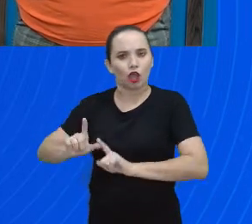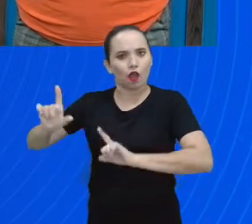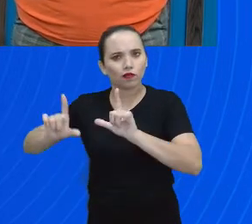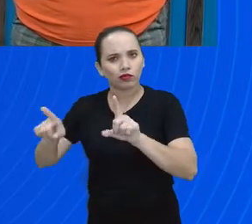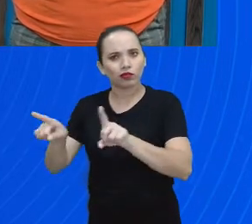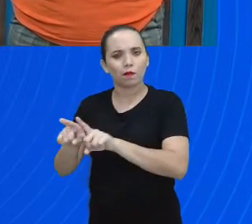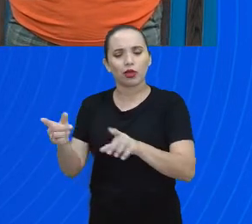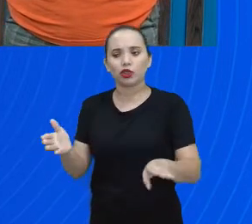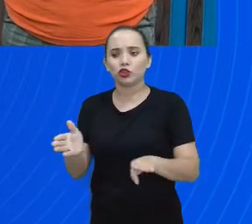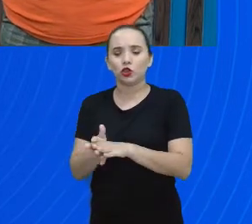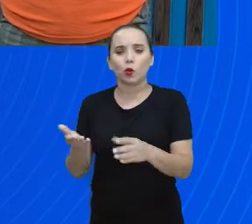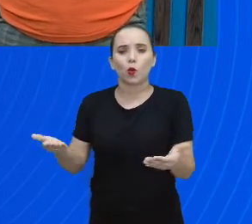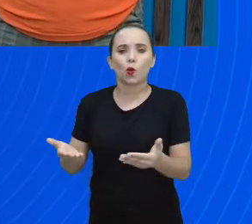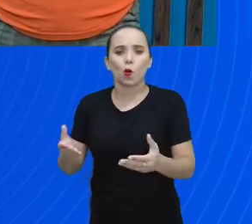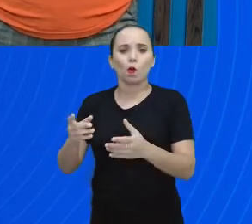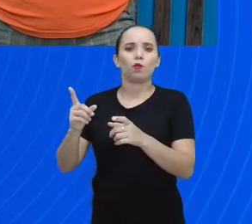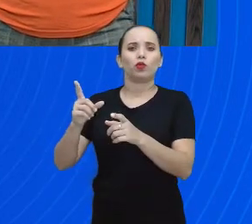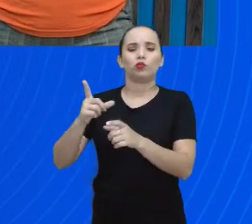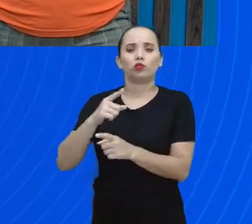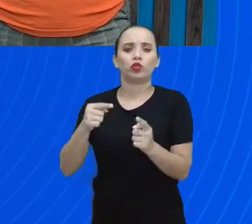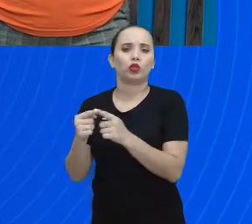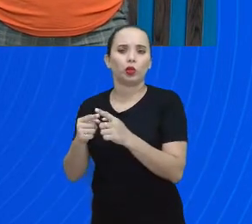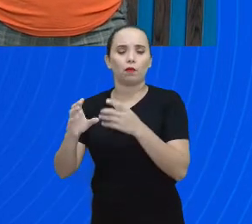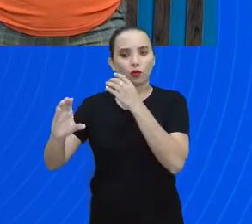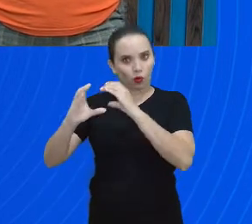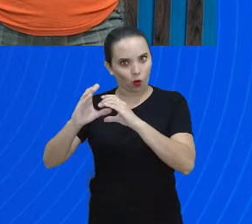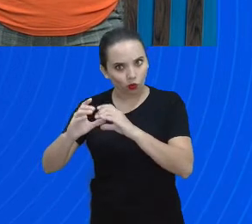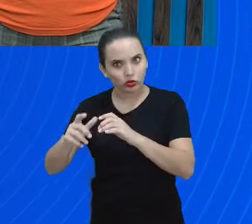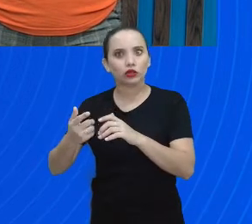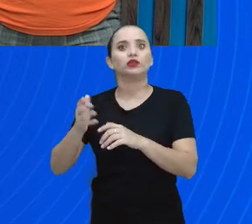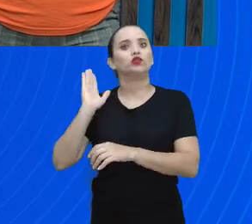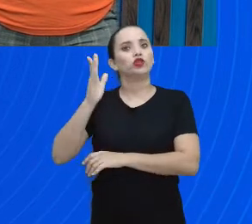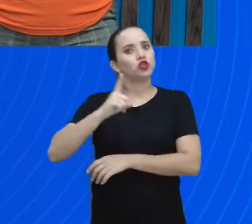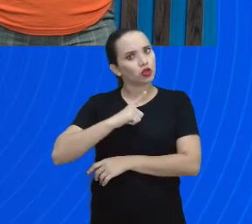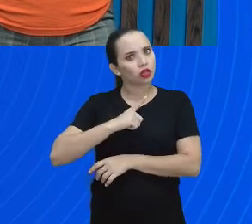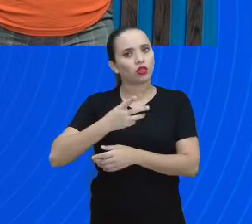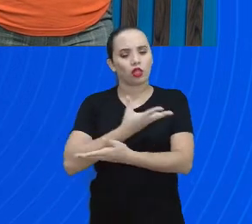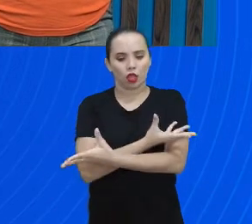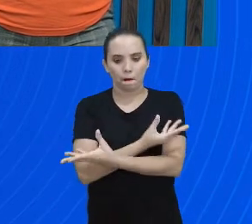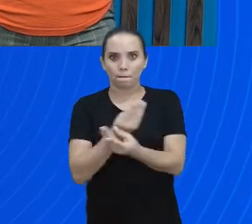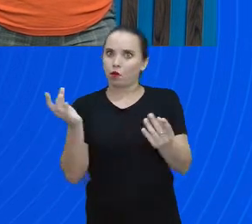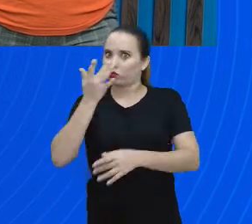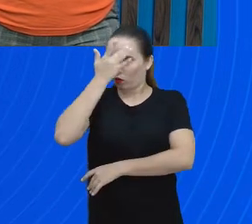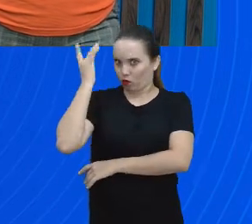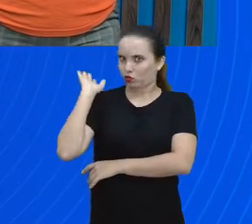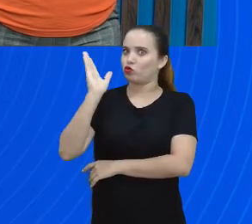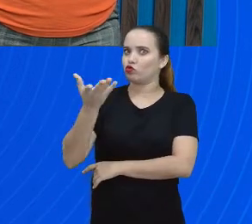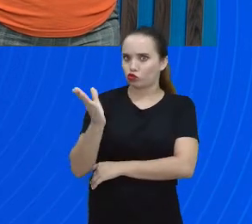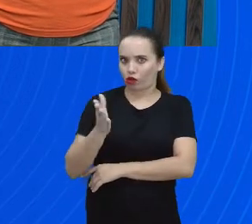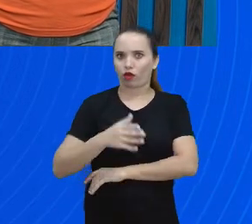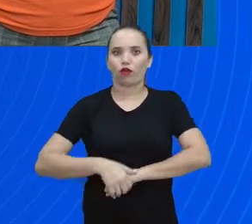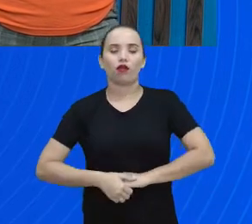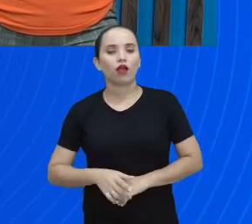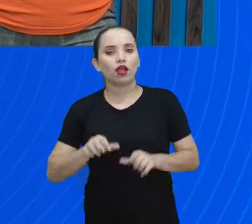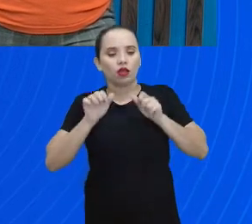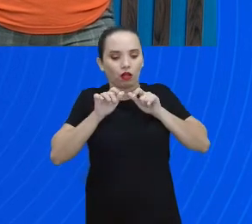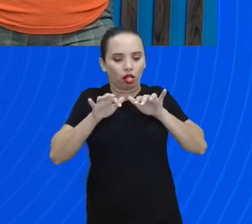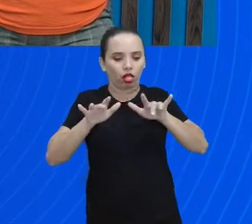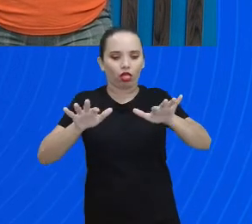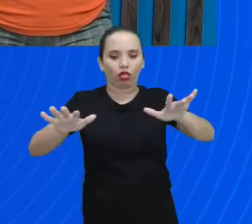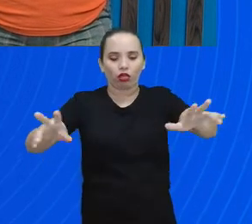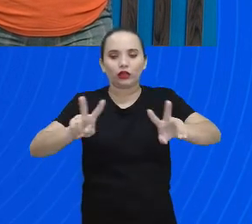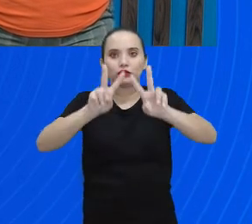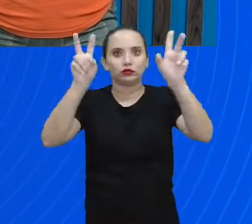enquanto um veículo, né, que atingia já uma quantidade enorme de pessoas e que divulgava muito, estava trazendo muito